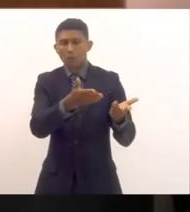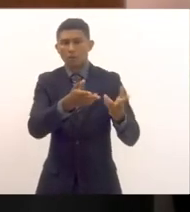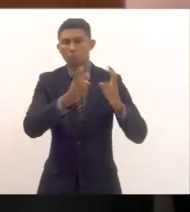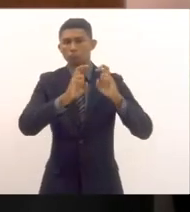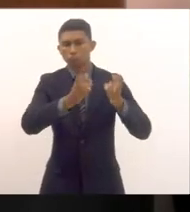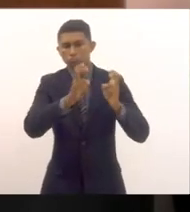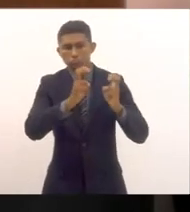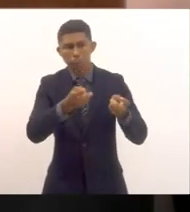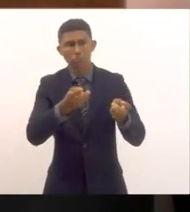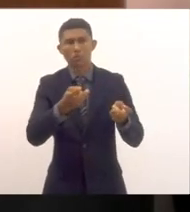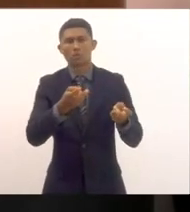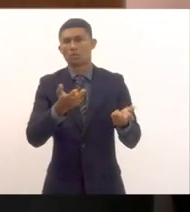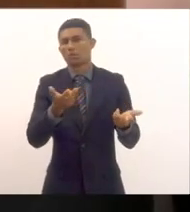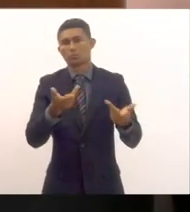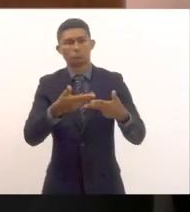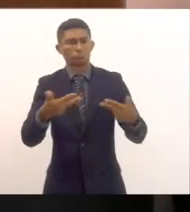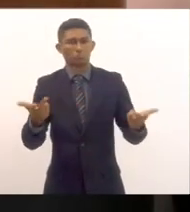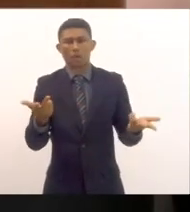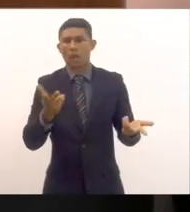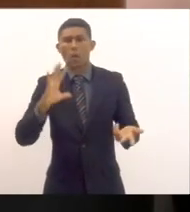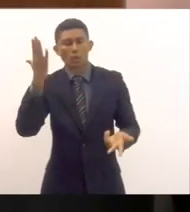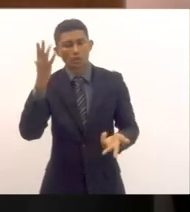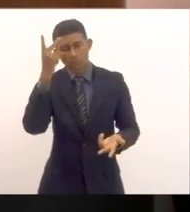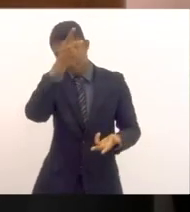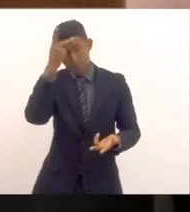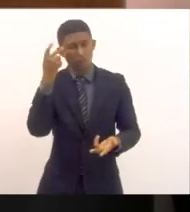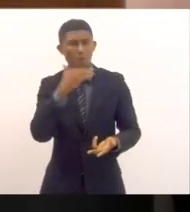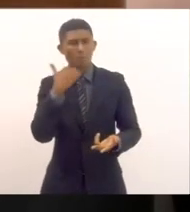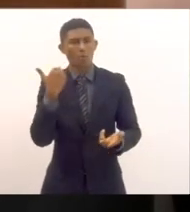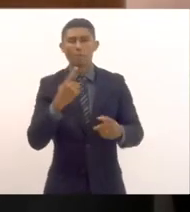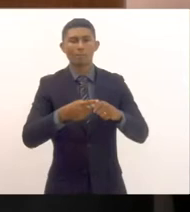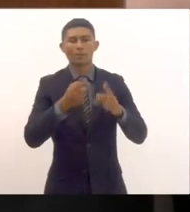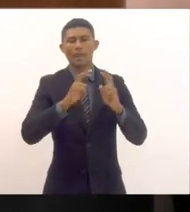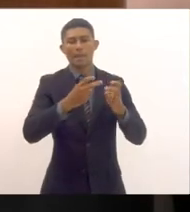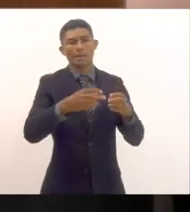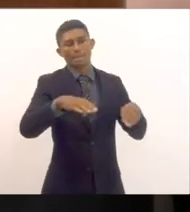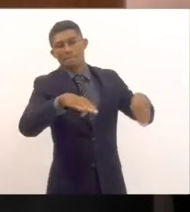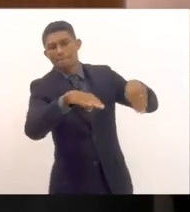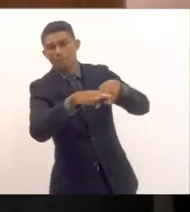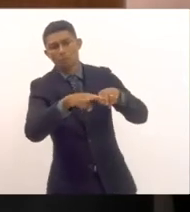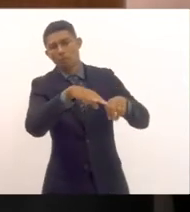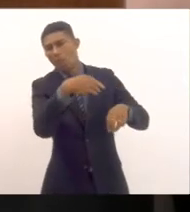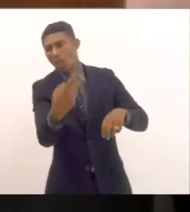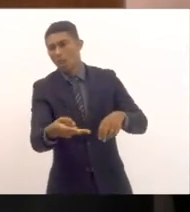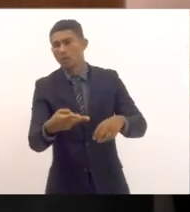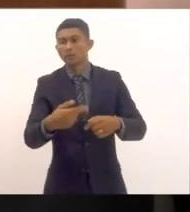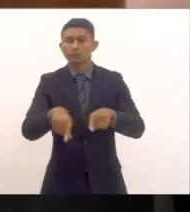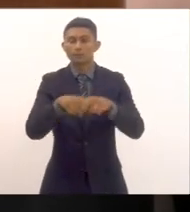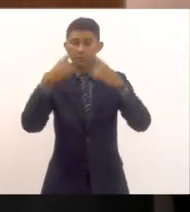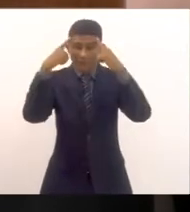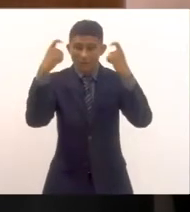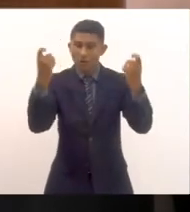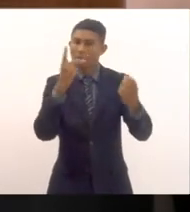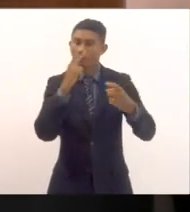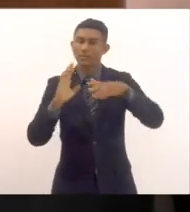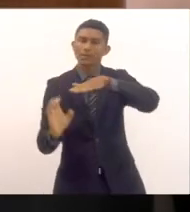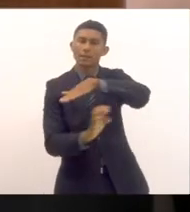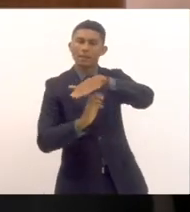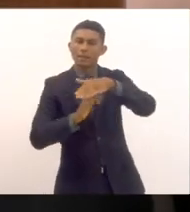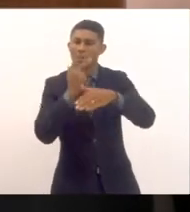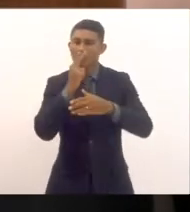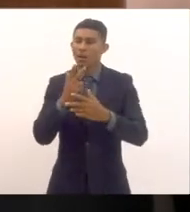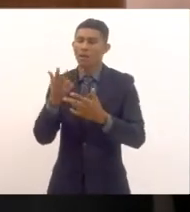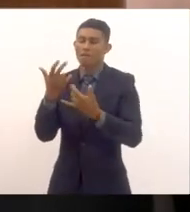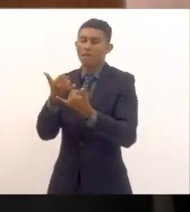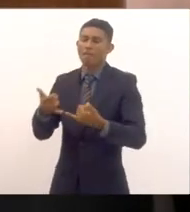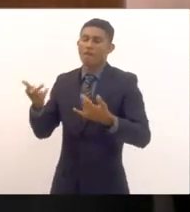das pessoas que são mortas atropelado pelo trem tanto na gravar mistificação que acontece entre outras violências na verdade como é que discutir